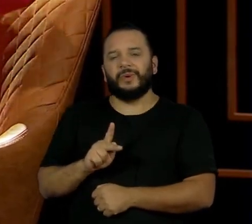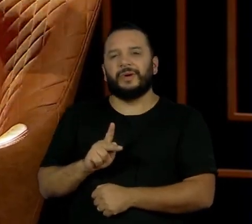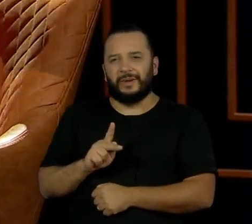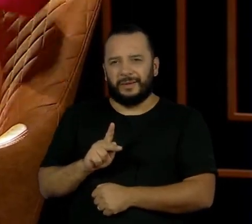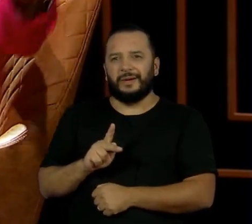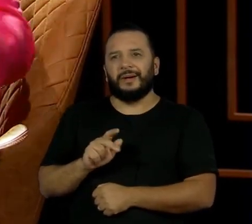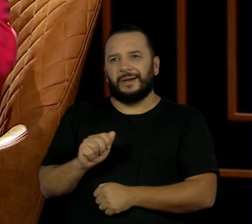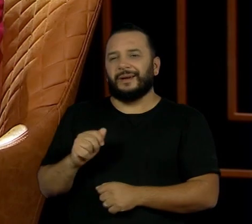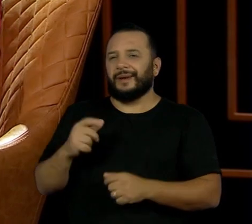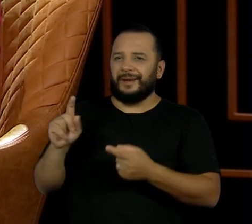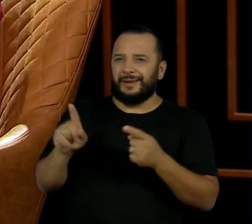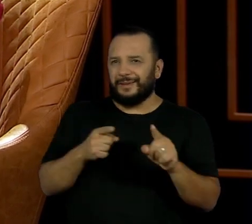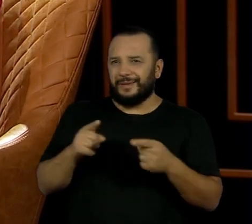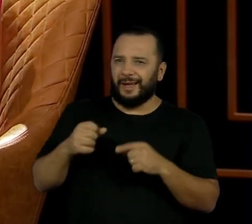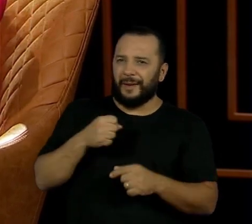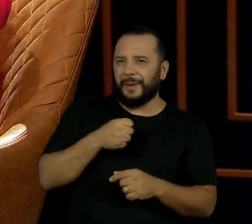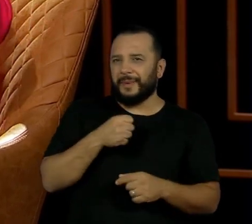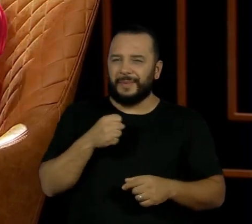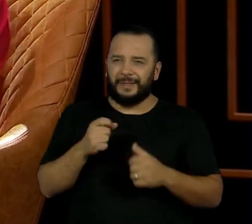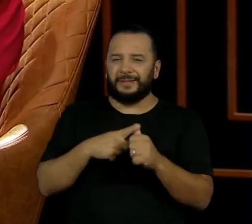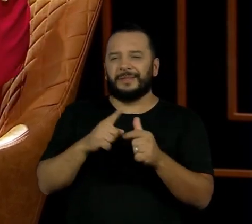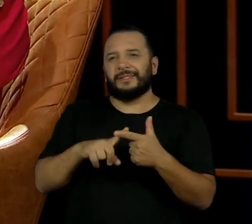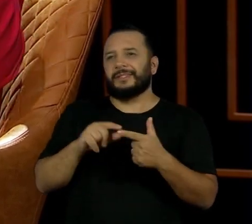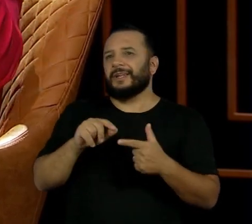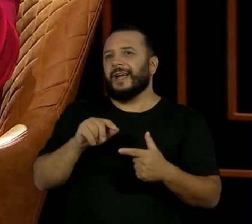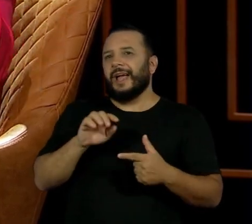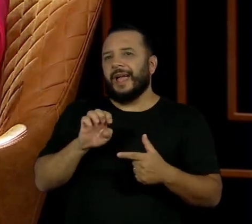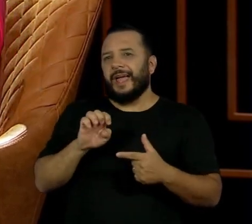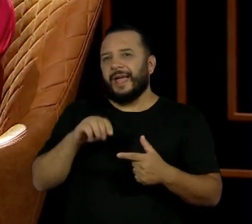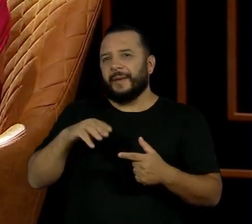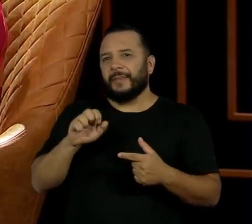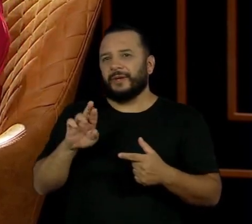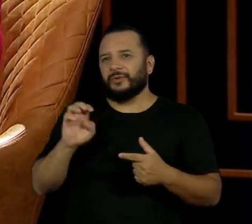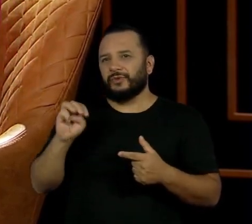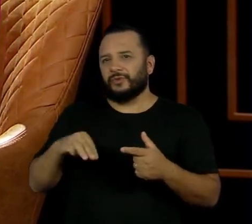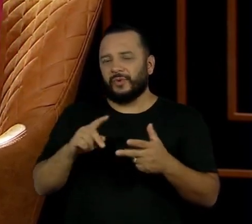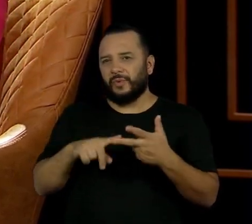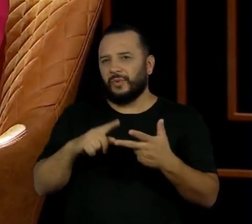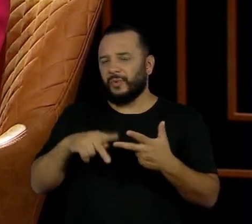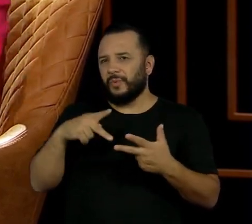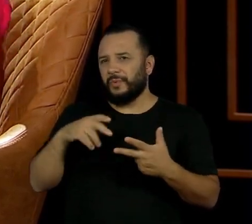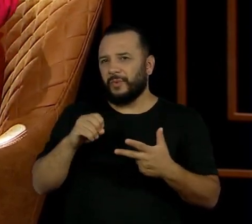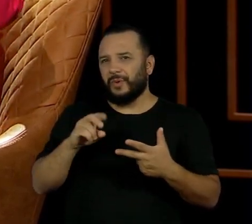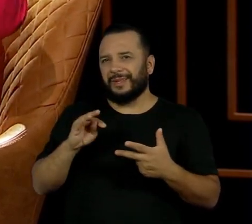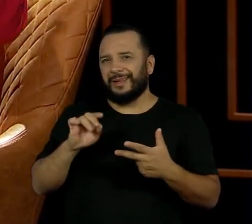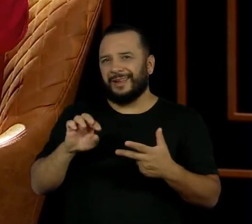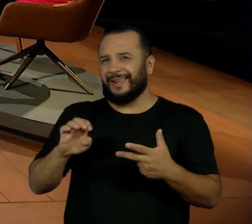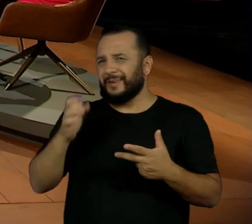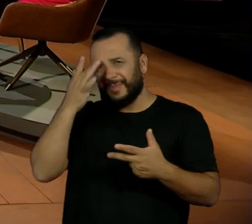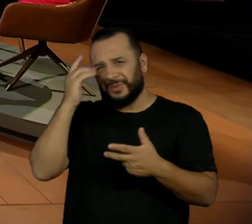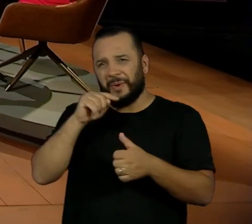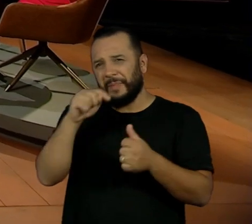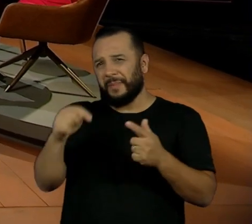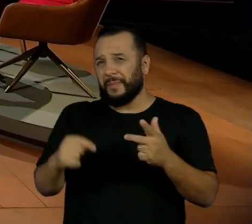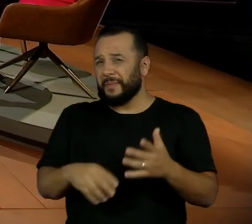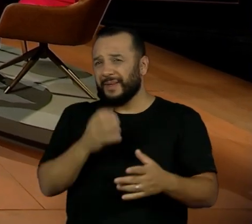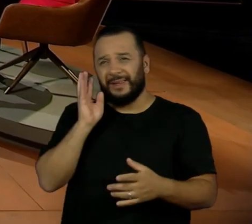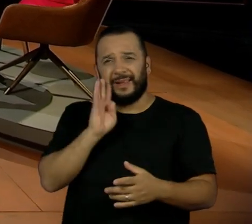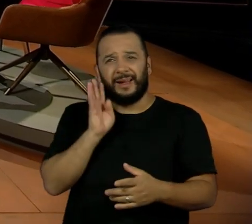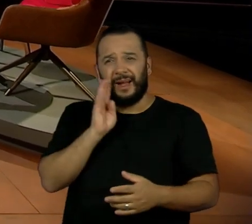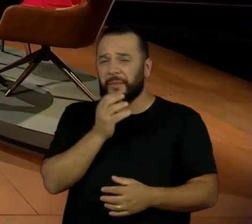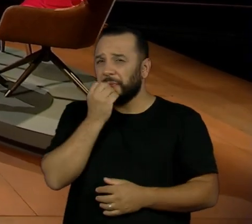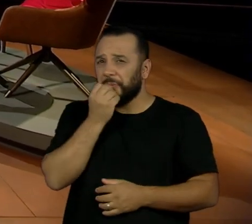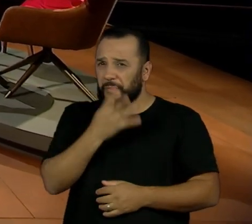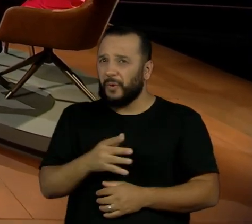Soul, o Serginho Bartolo, o Emerson Villani, o Cotarelli, um monte de gente bacana, assim, era uma